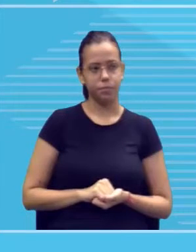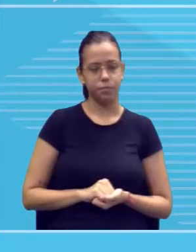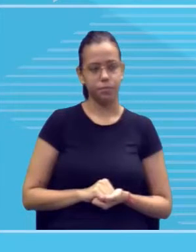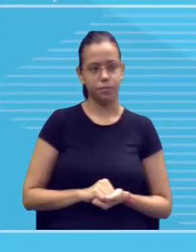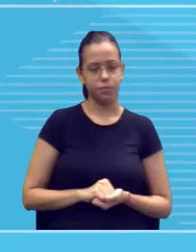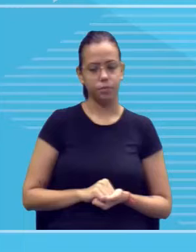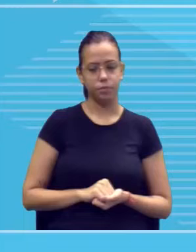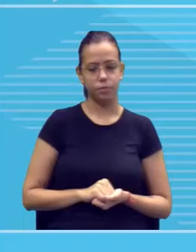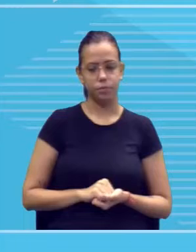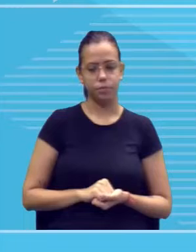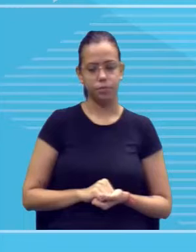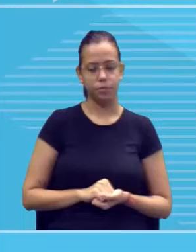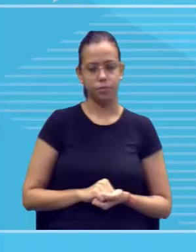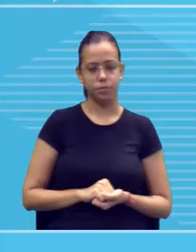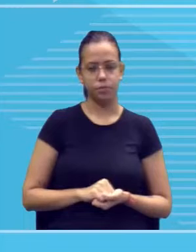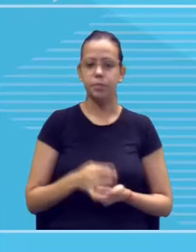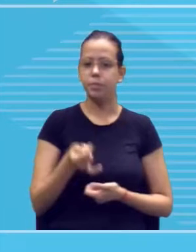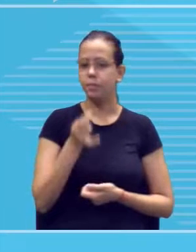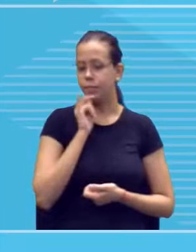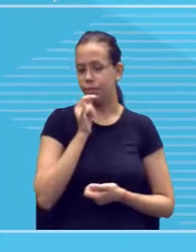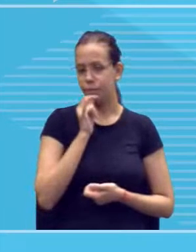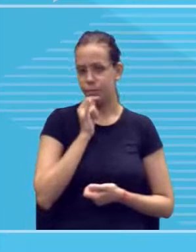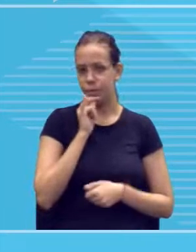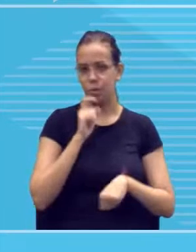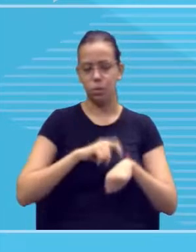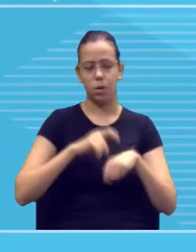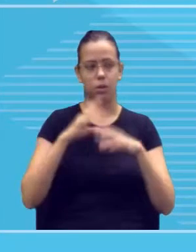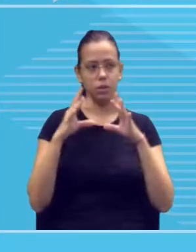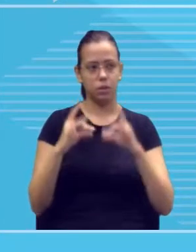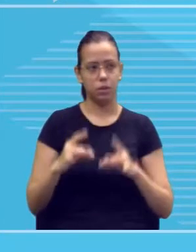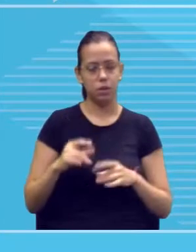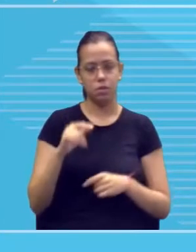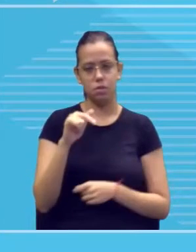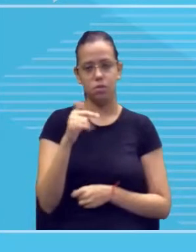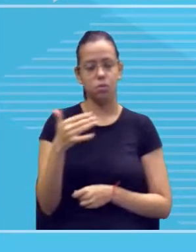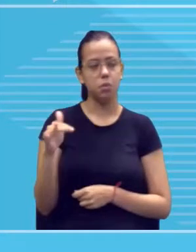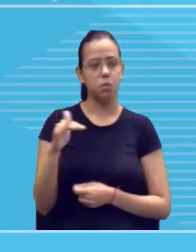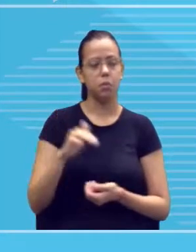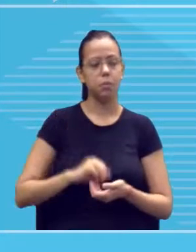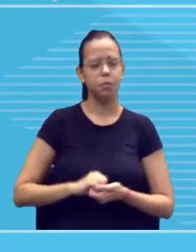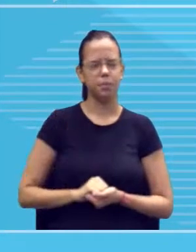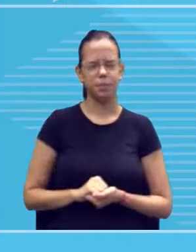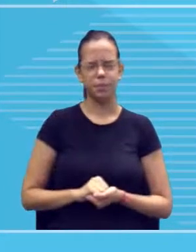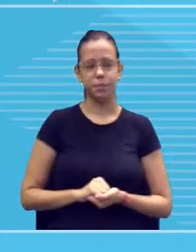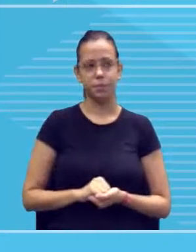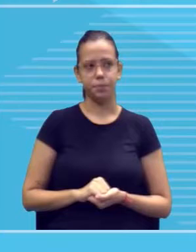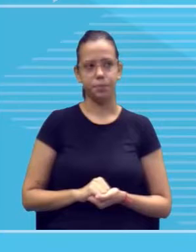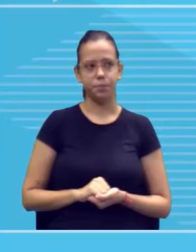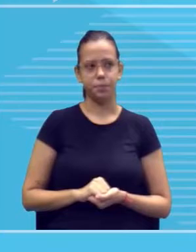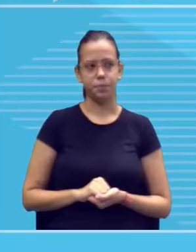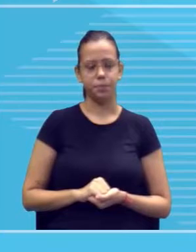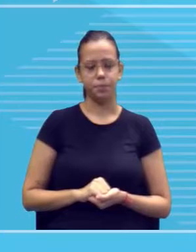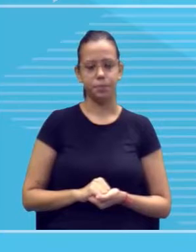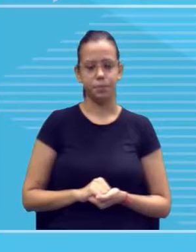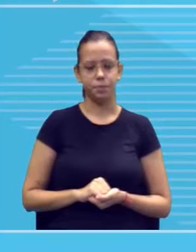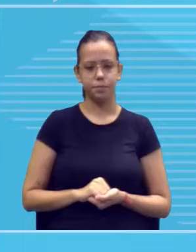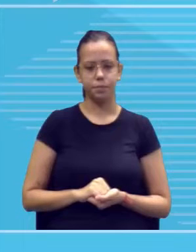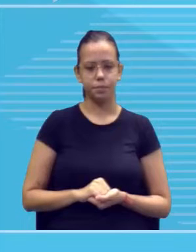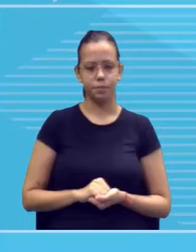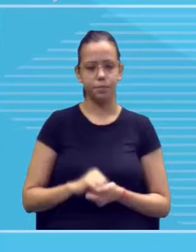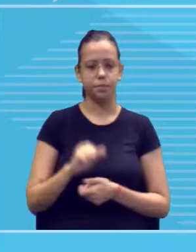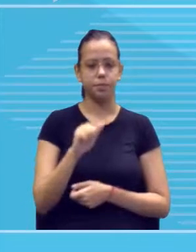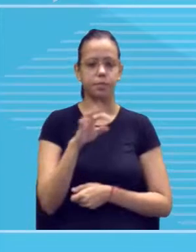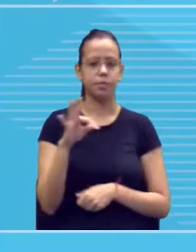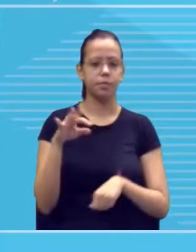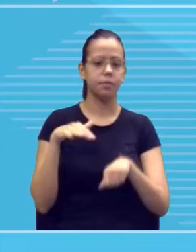Edy forever horário específico tá bom horário específico at night que você tá colocando aqui meu grande é